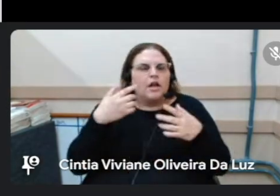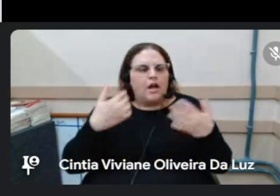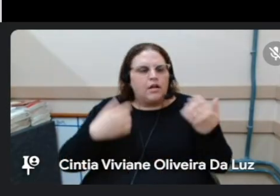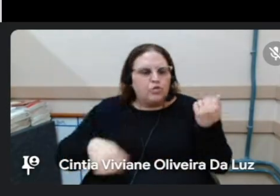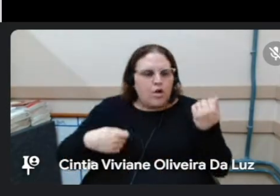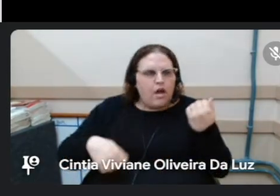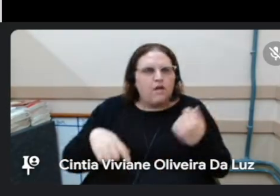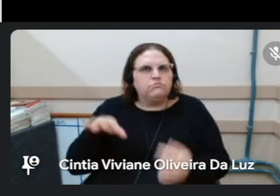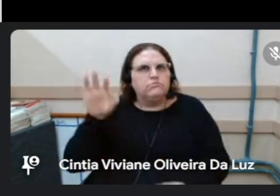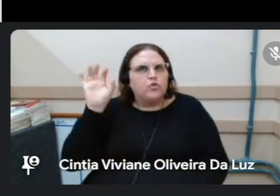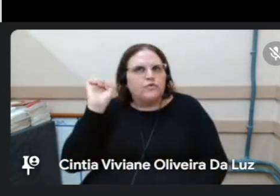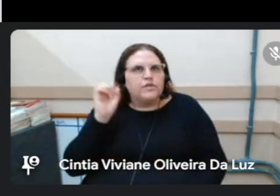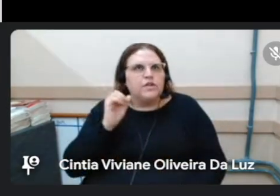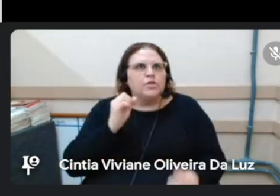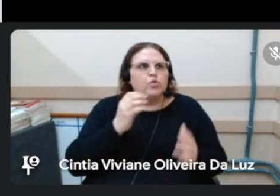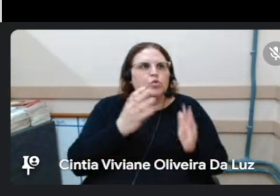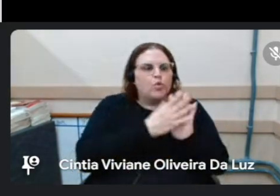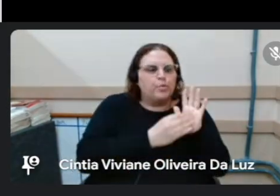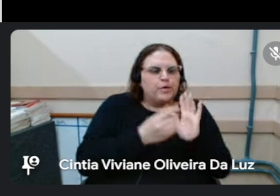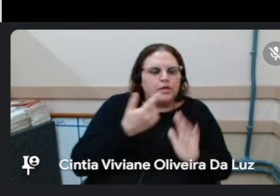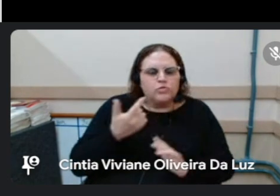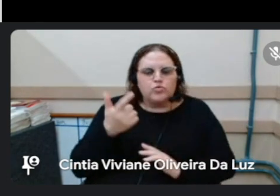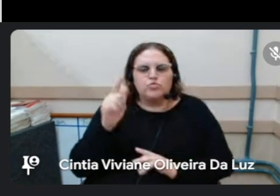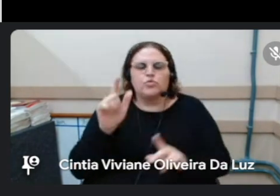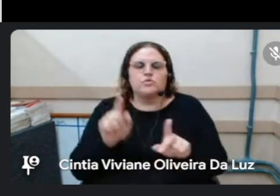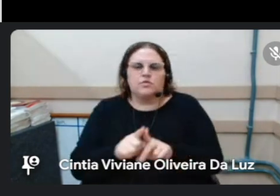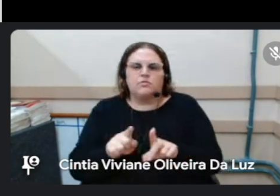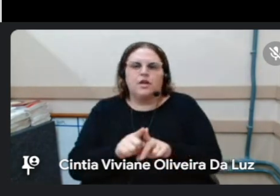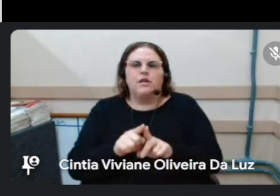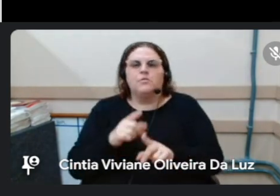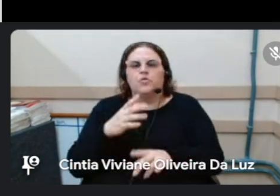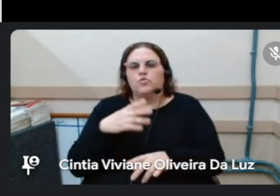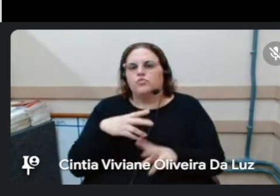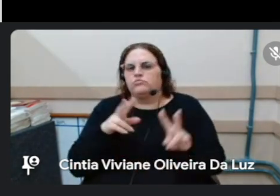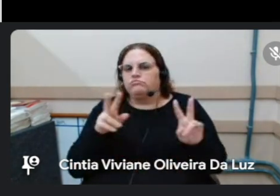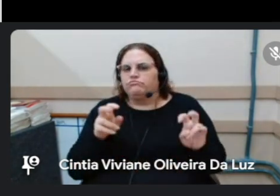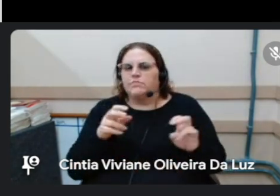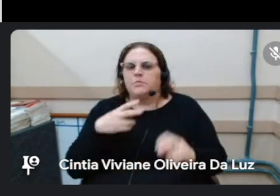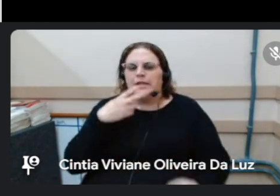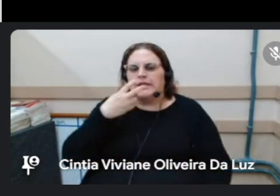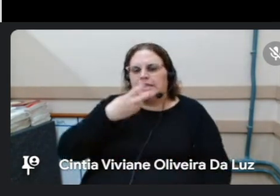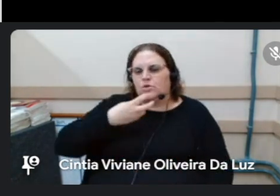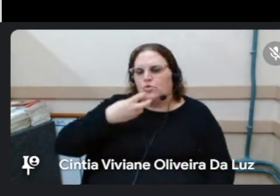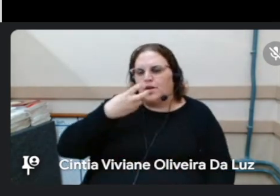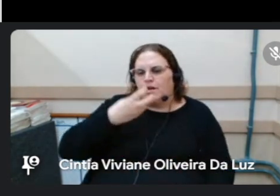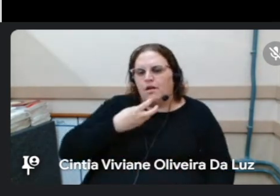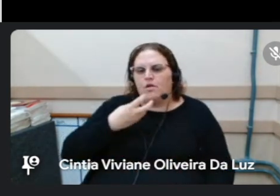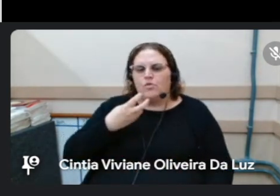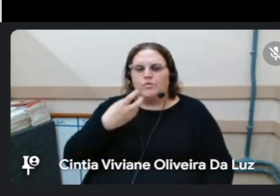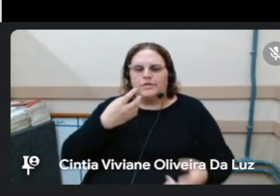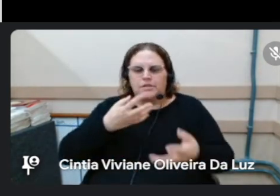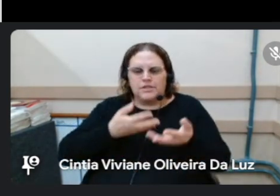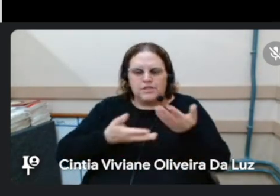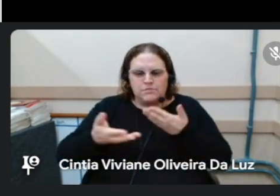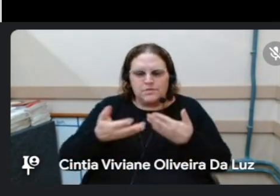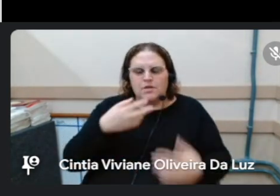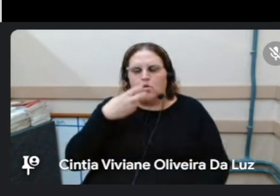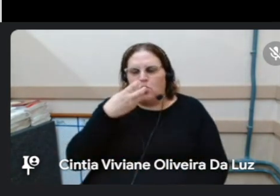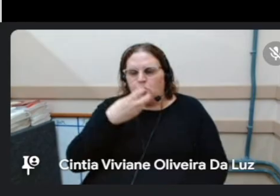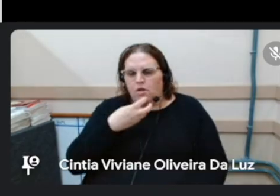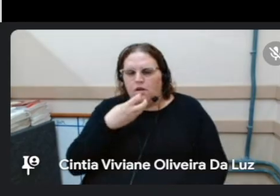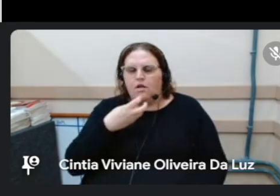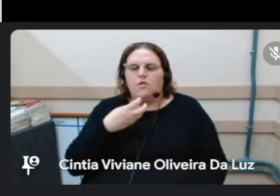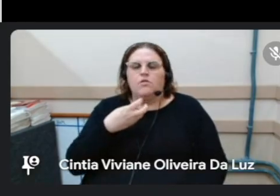os outros né Por uma por uma questão também oral né uma transmissão oral uma transmissão como a